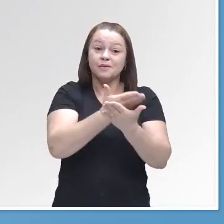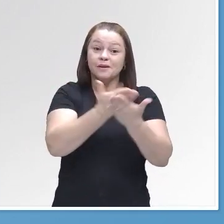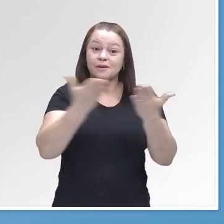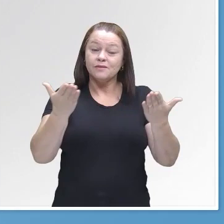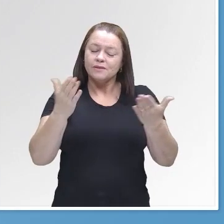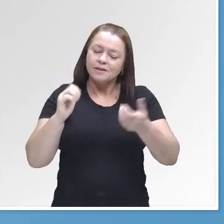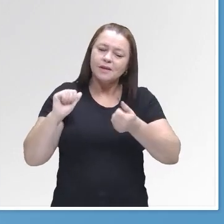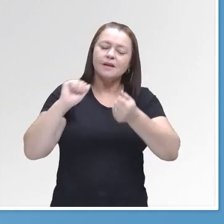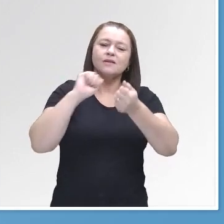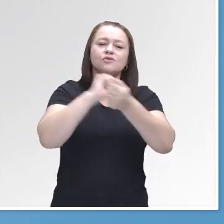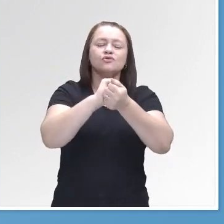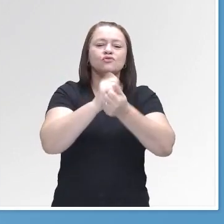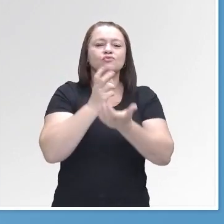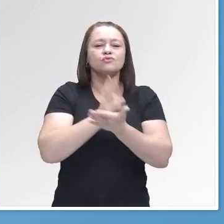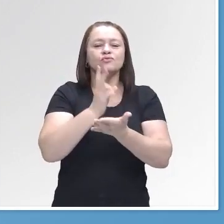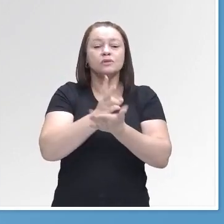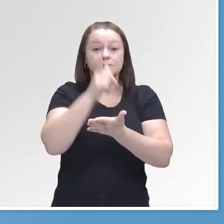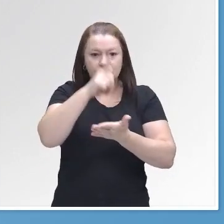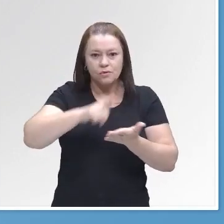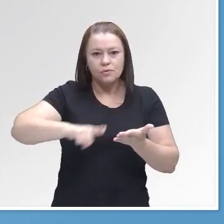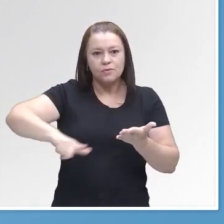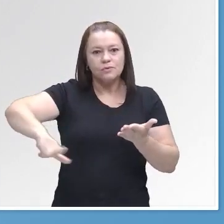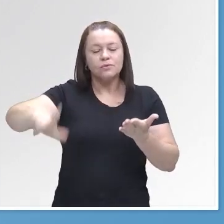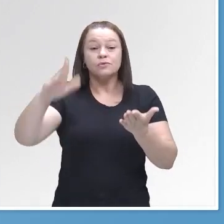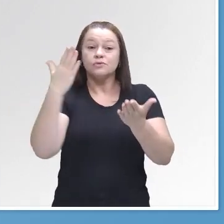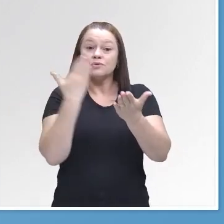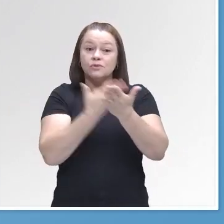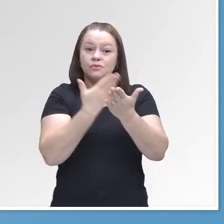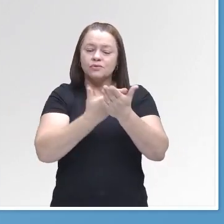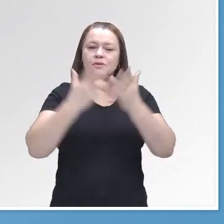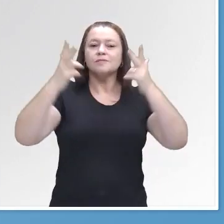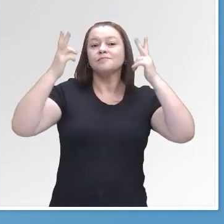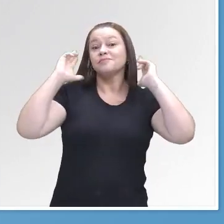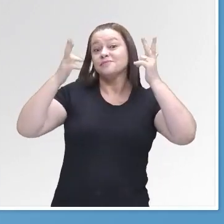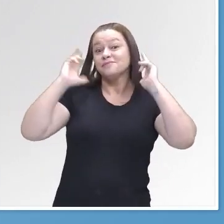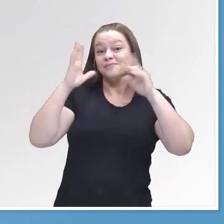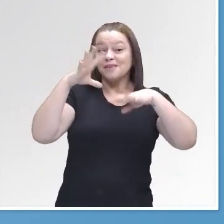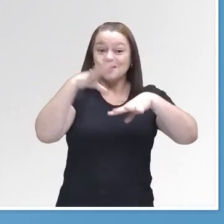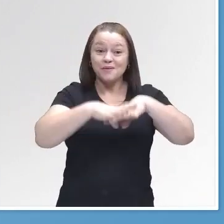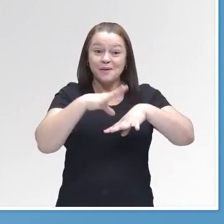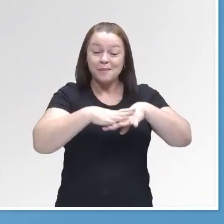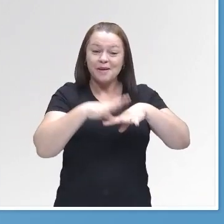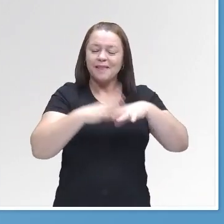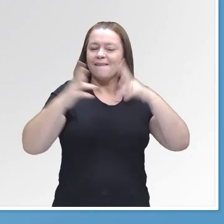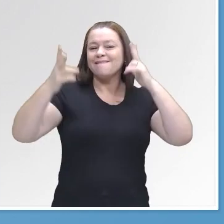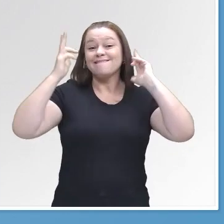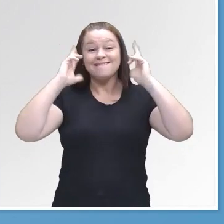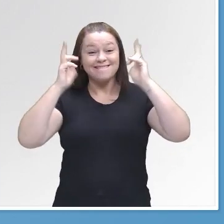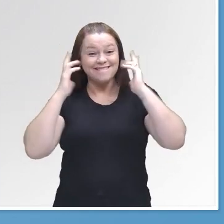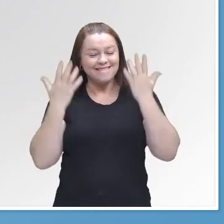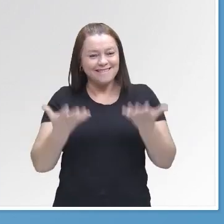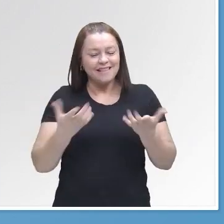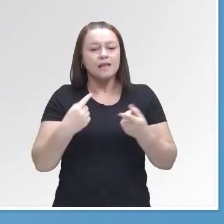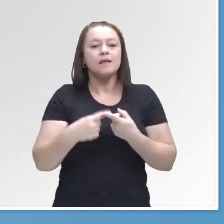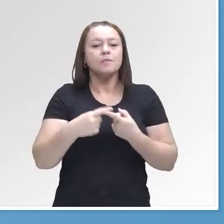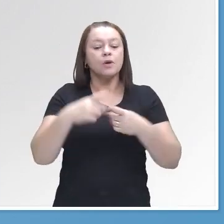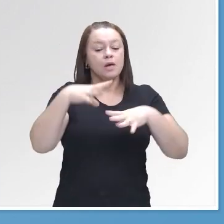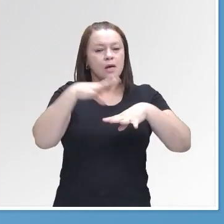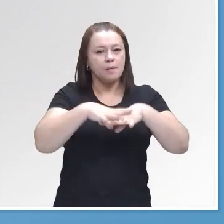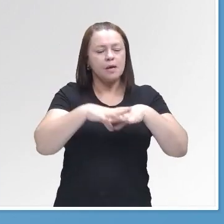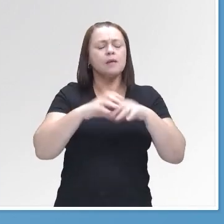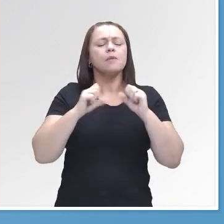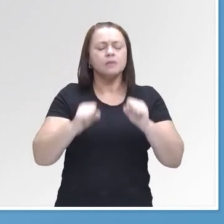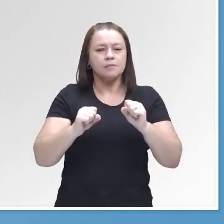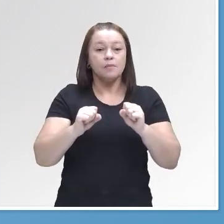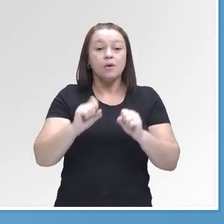aí conosco sempre. Continue estudando e se divertindo com essa matemática divertida, porque a matemática pode